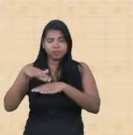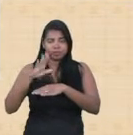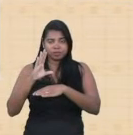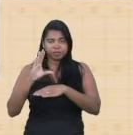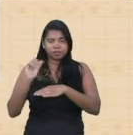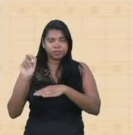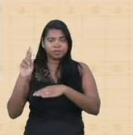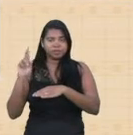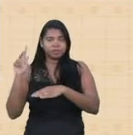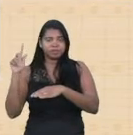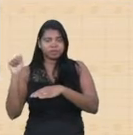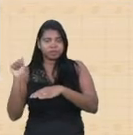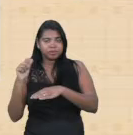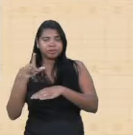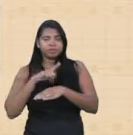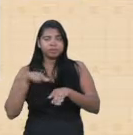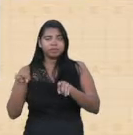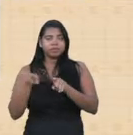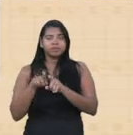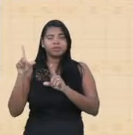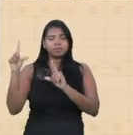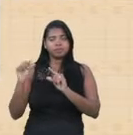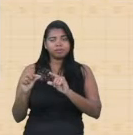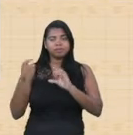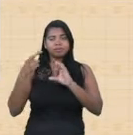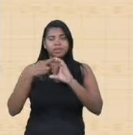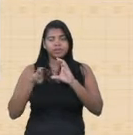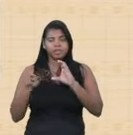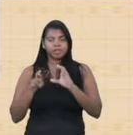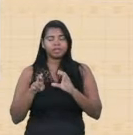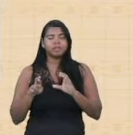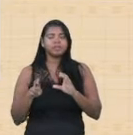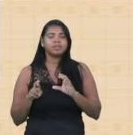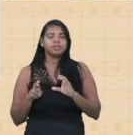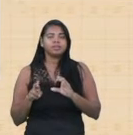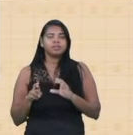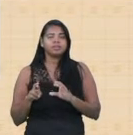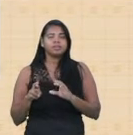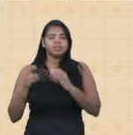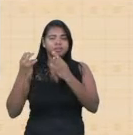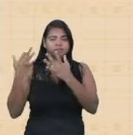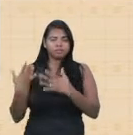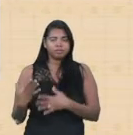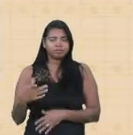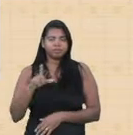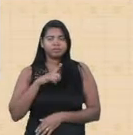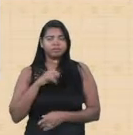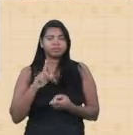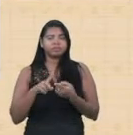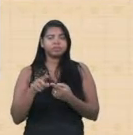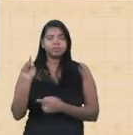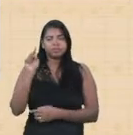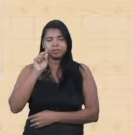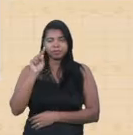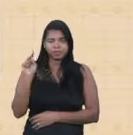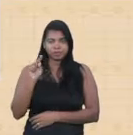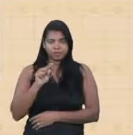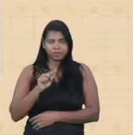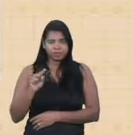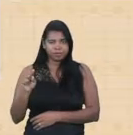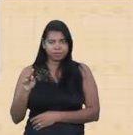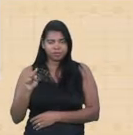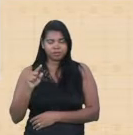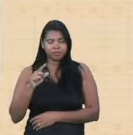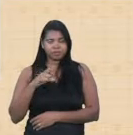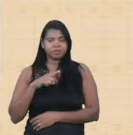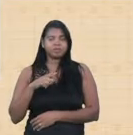carga, ela vai ter o menor raio. Então, uma dedução que nós podemos ter é que Z ele teria a maior